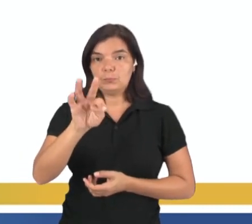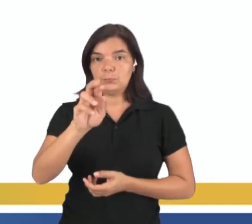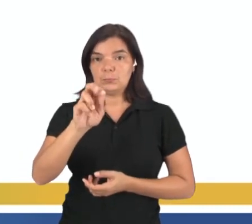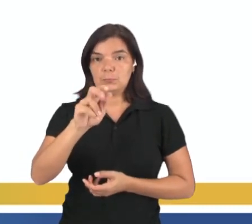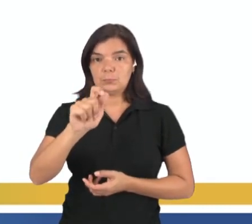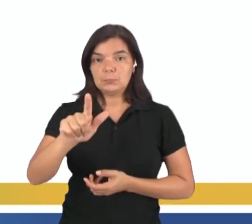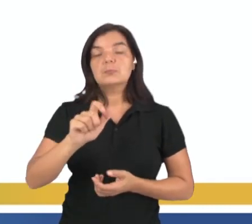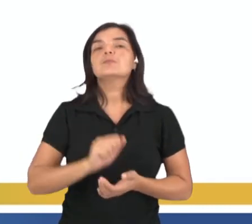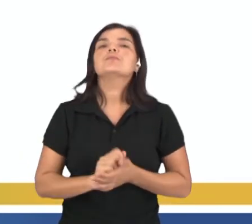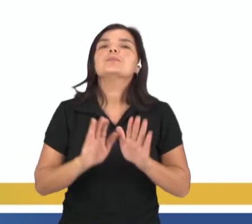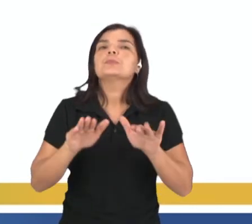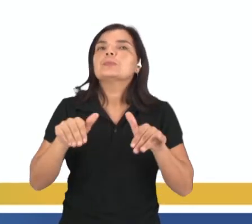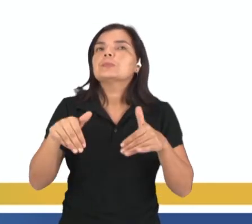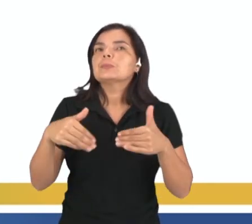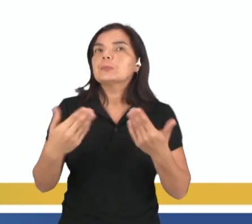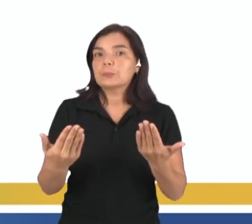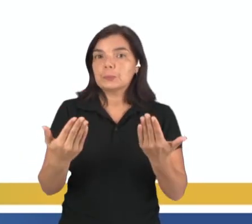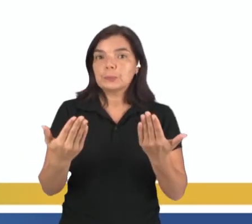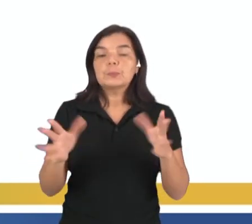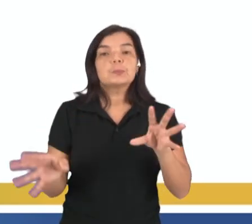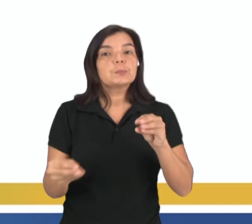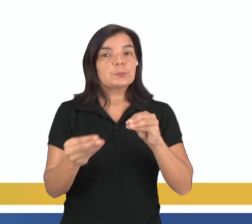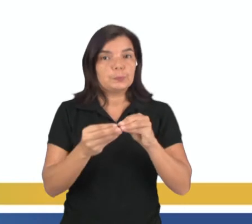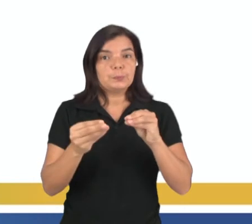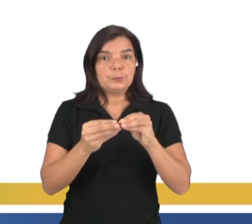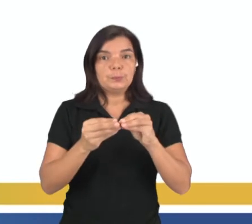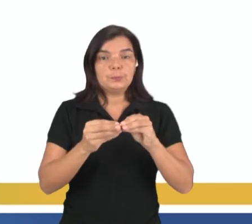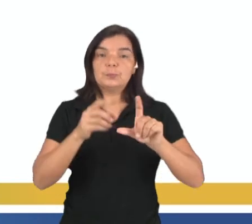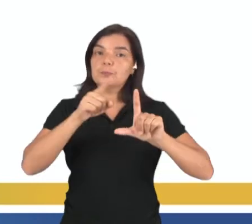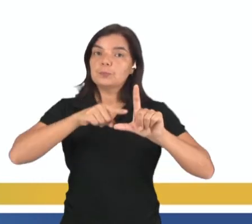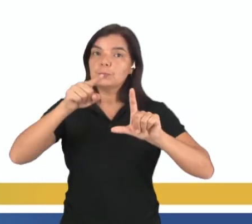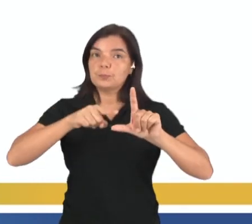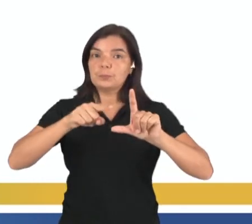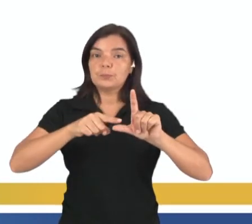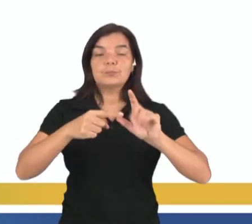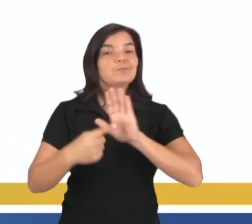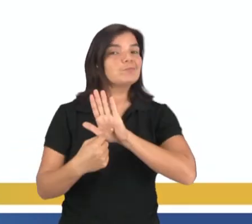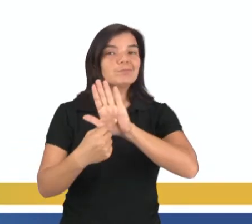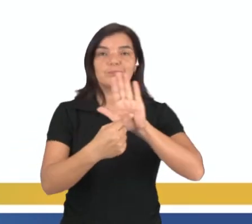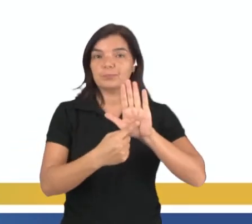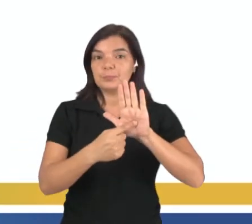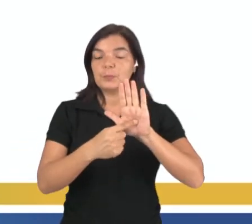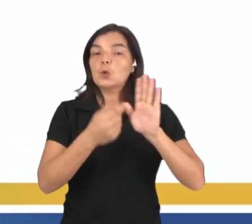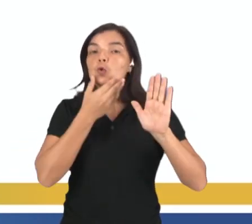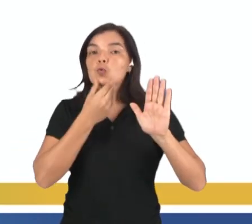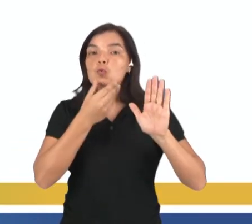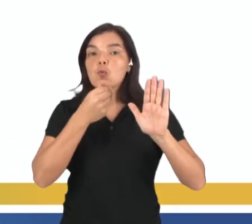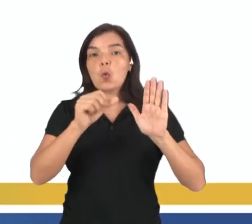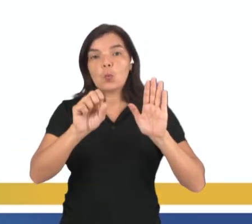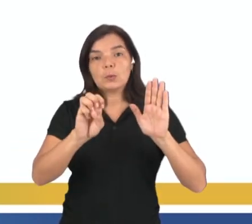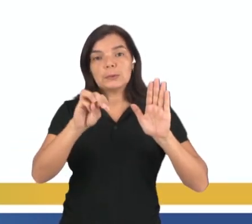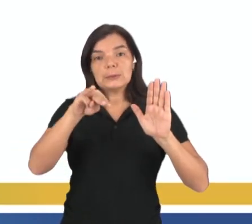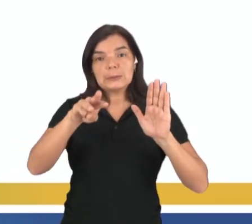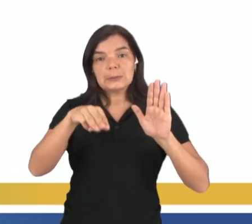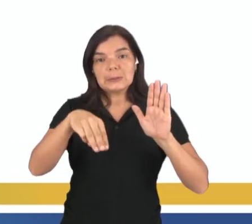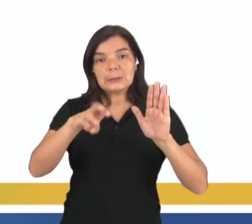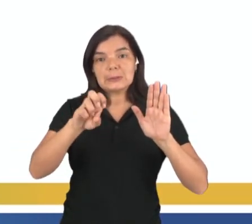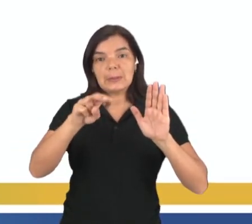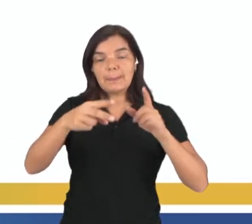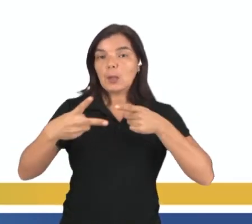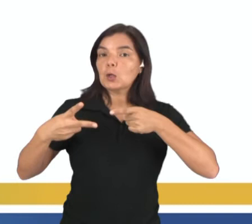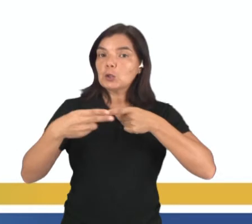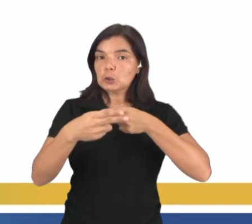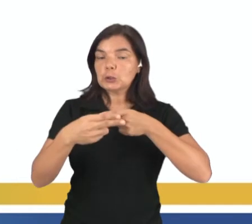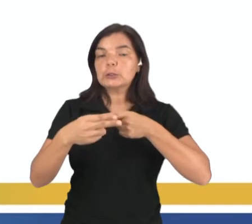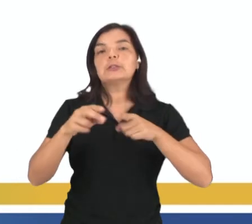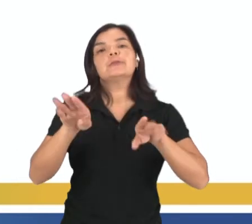questão. Qual componente do gráfico não está presente no sêmen de um homem que fez vasectomia? Então, se